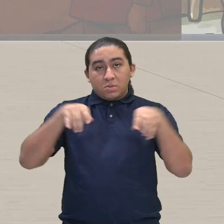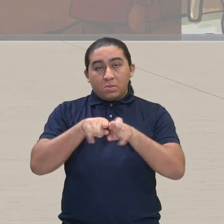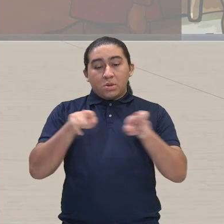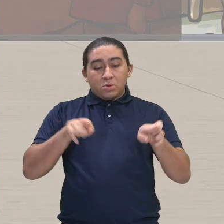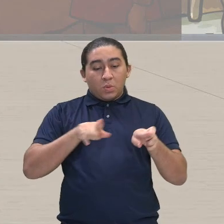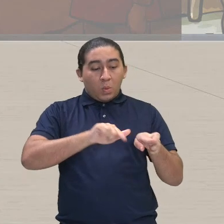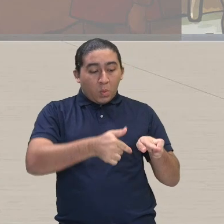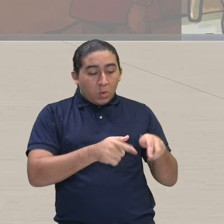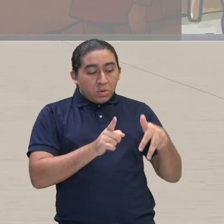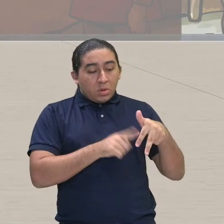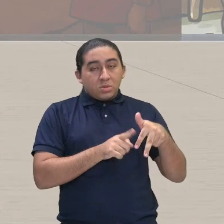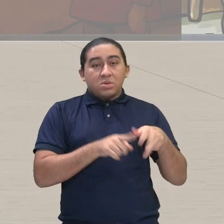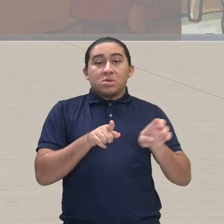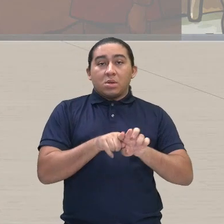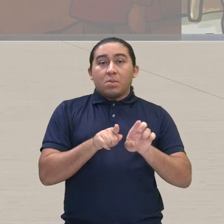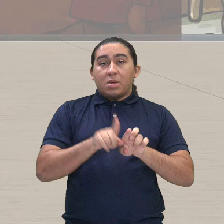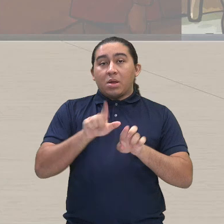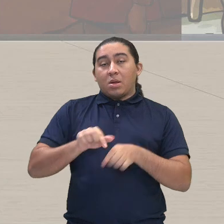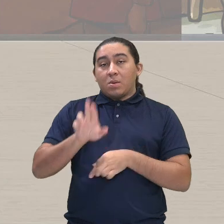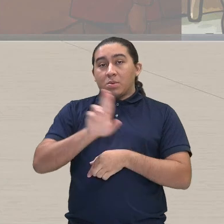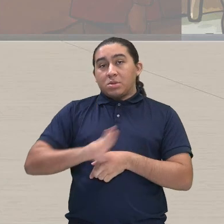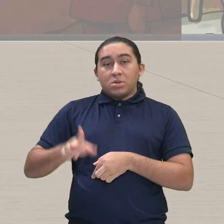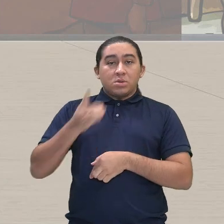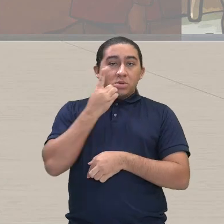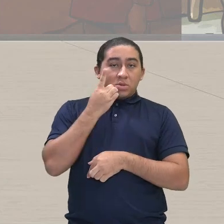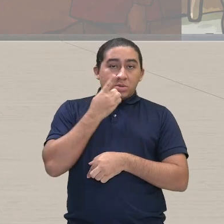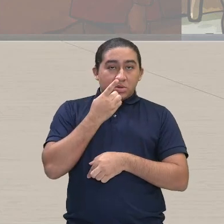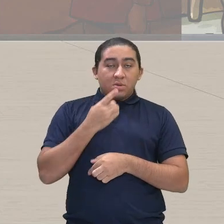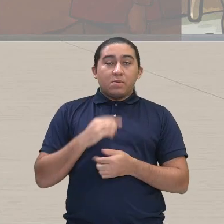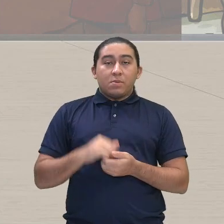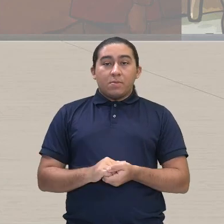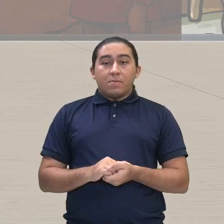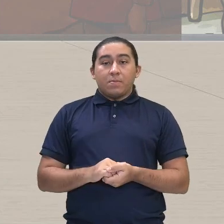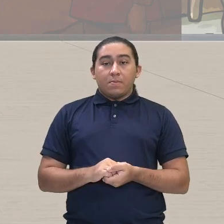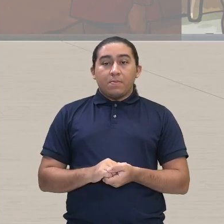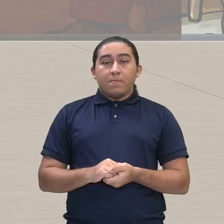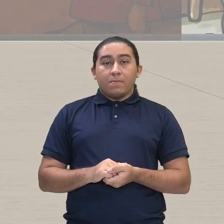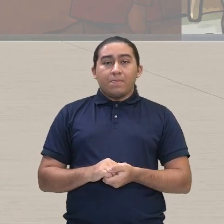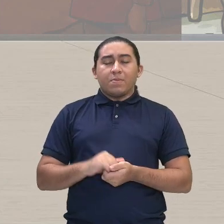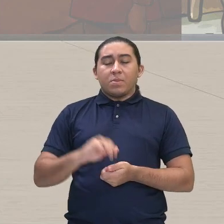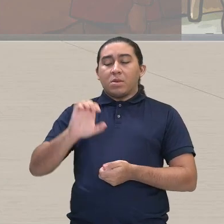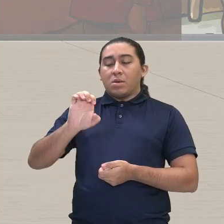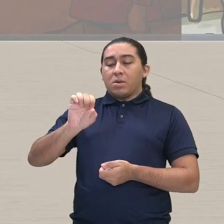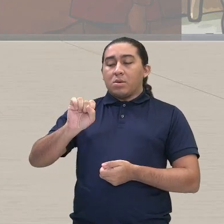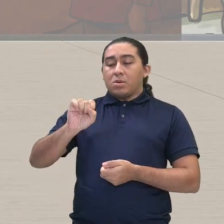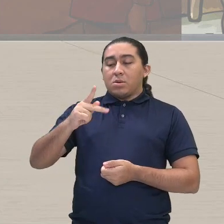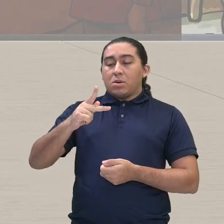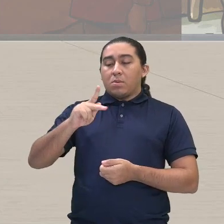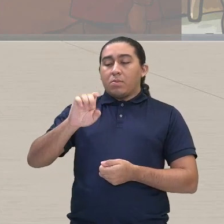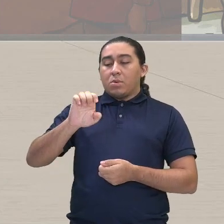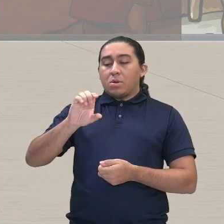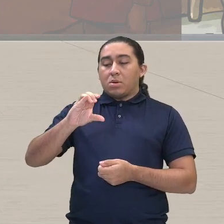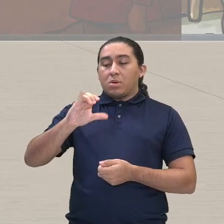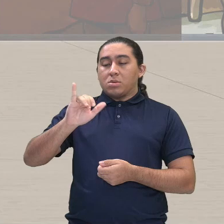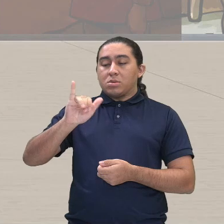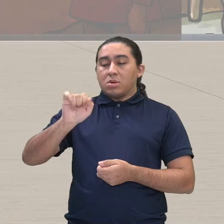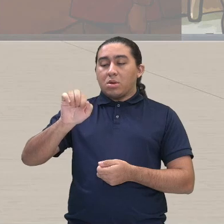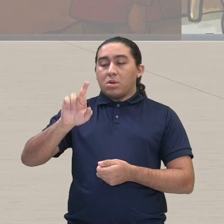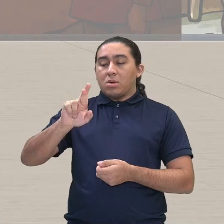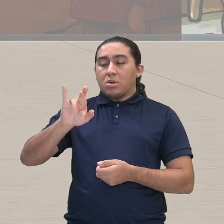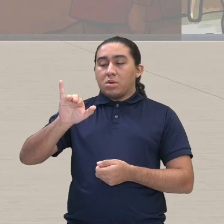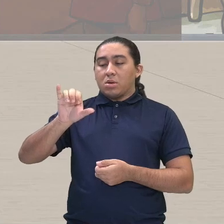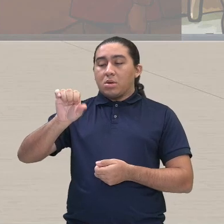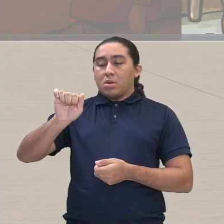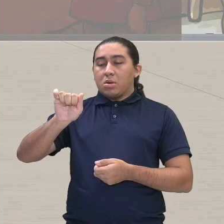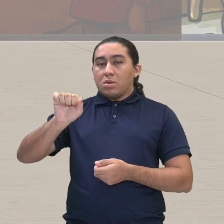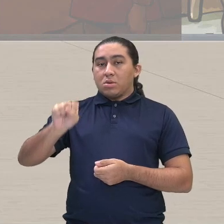utilizado para cobrir os nossos corpos diariamente. Especiarias, o que são essas especiarias? Normalmente, essas especiarias